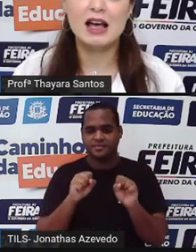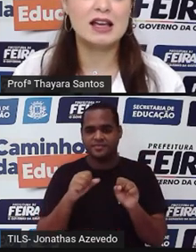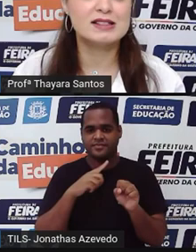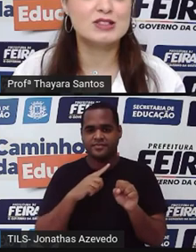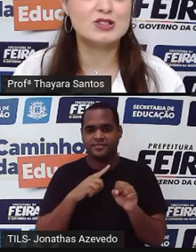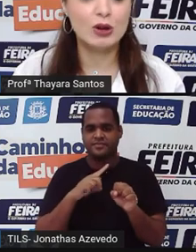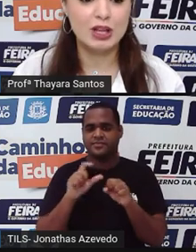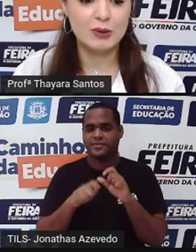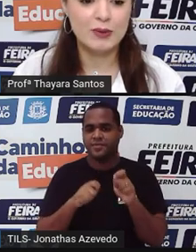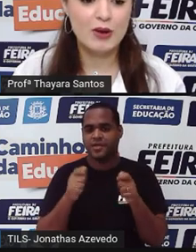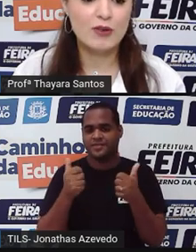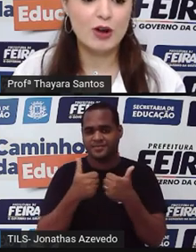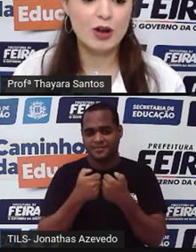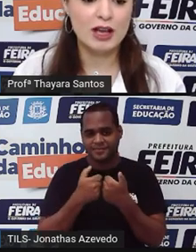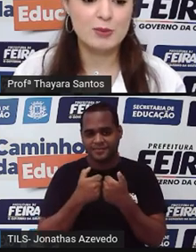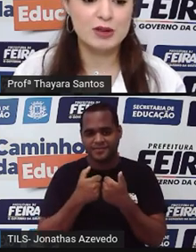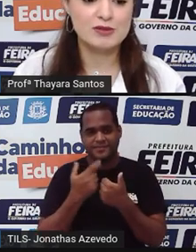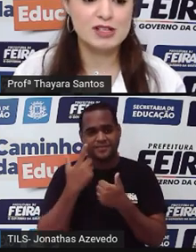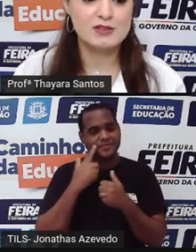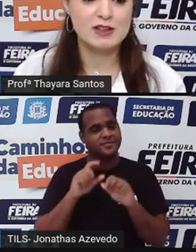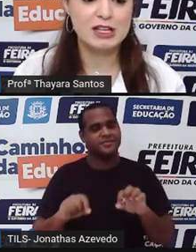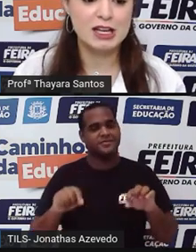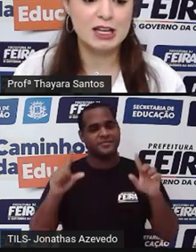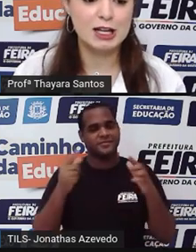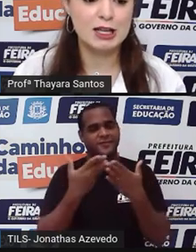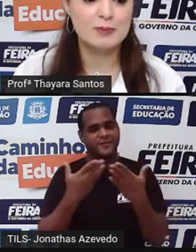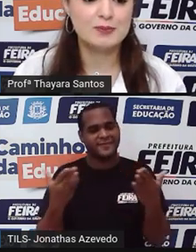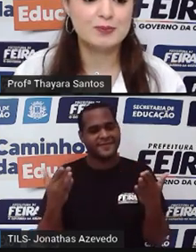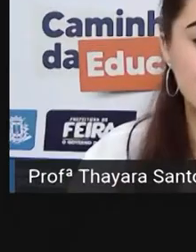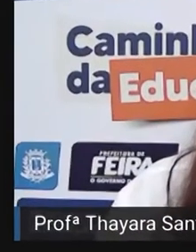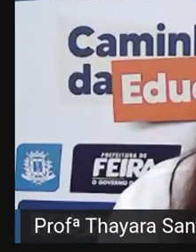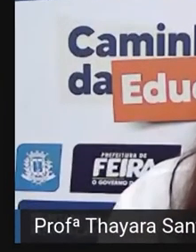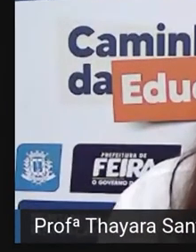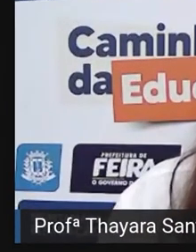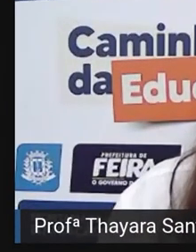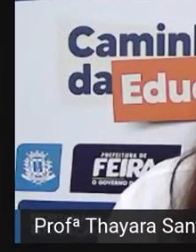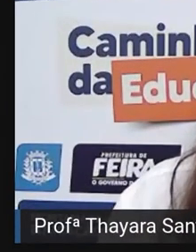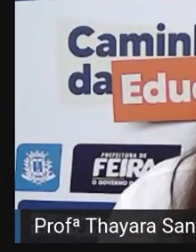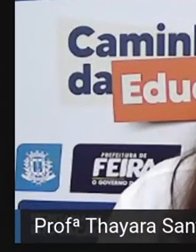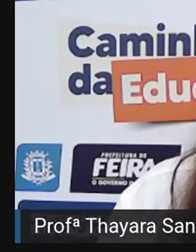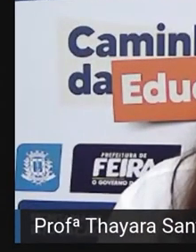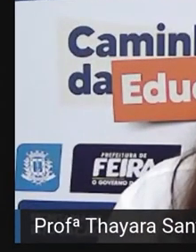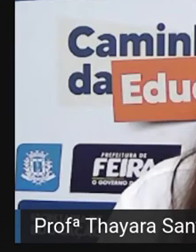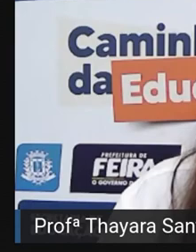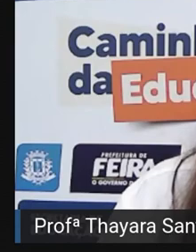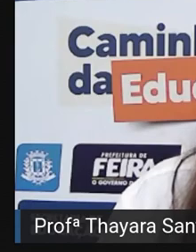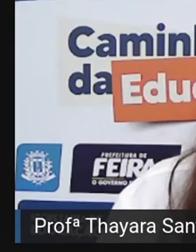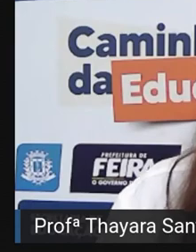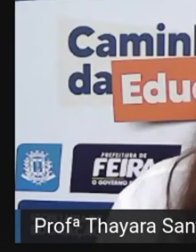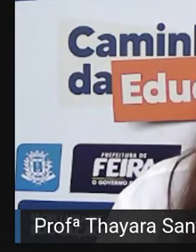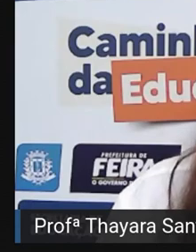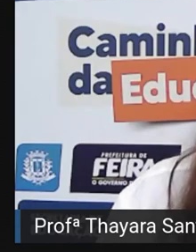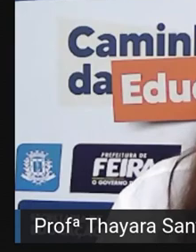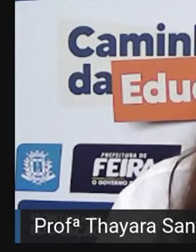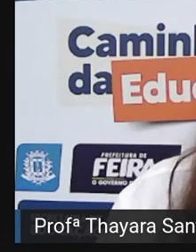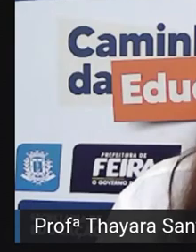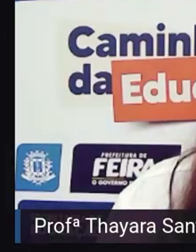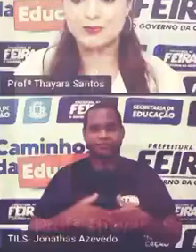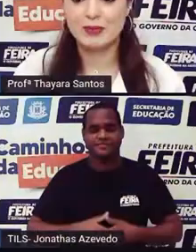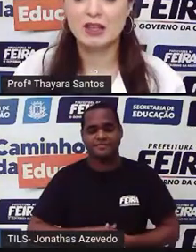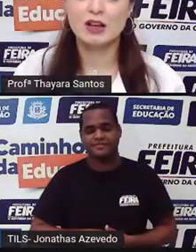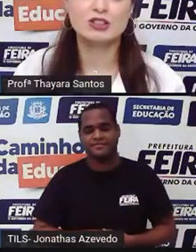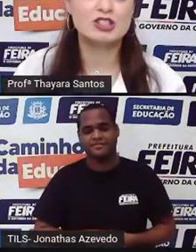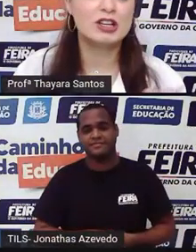acessar esse joguinho Vou colocar aqui para vocês verem ele é só para gente ver como é que ele vai